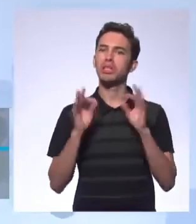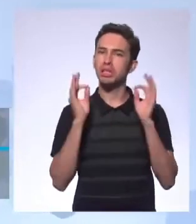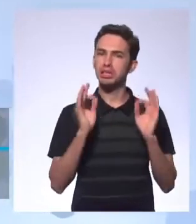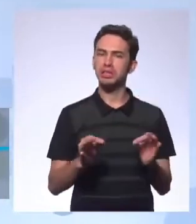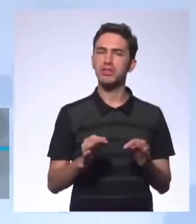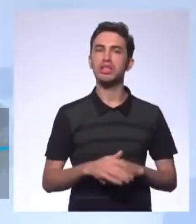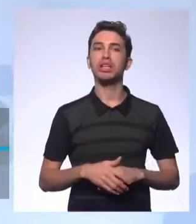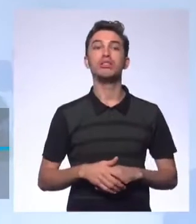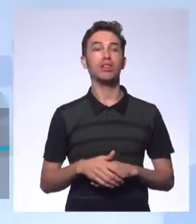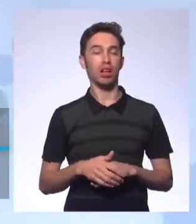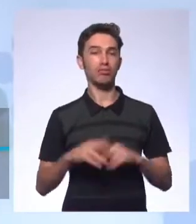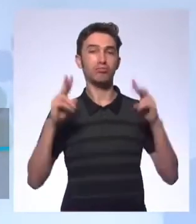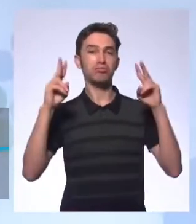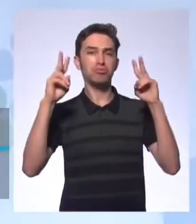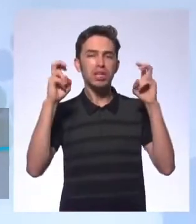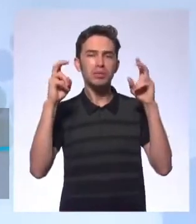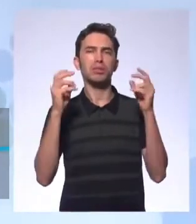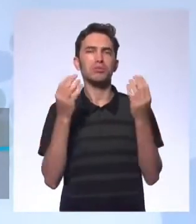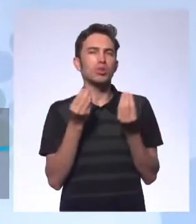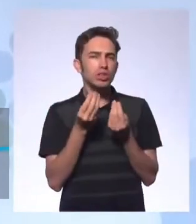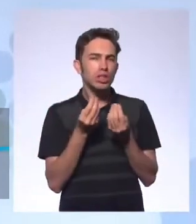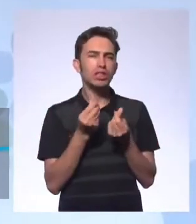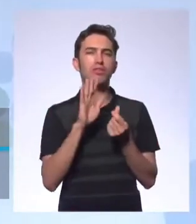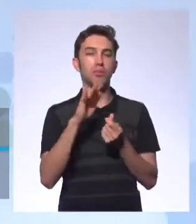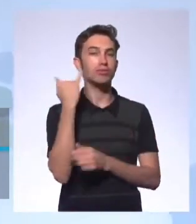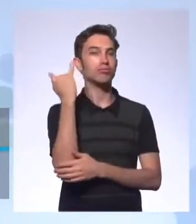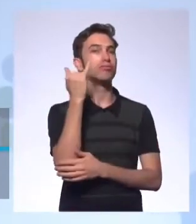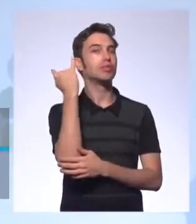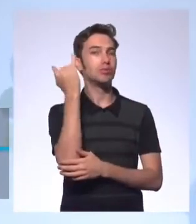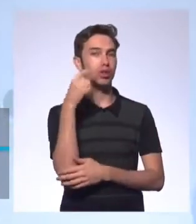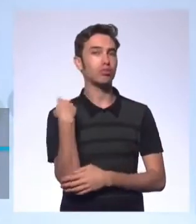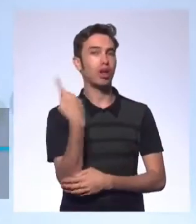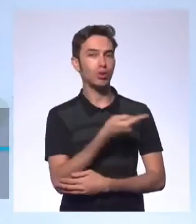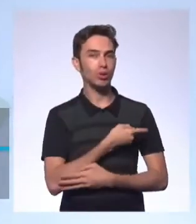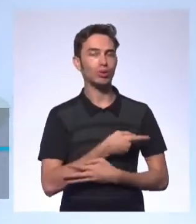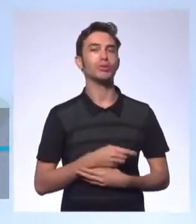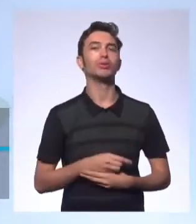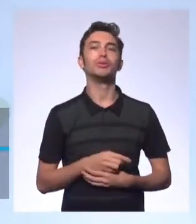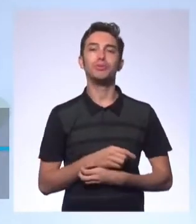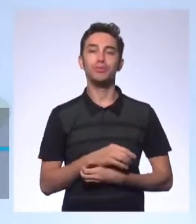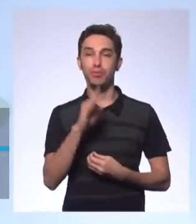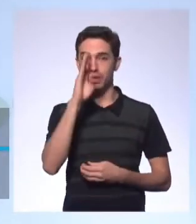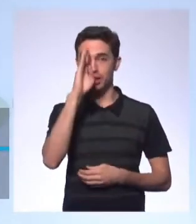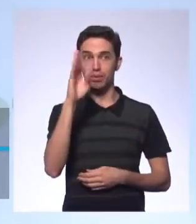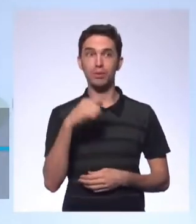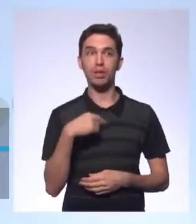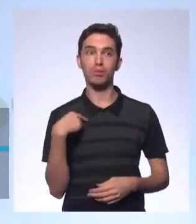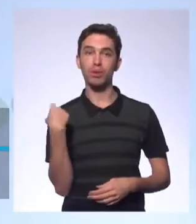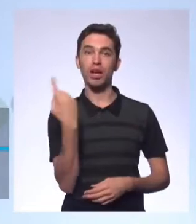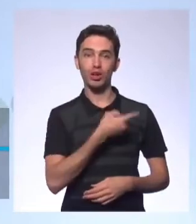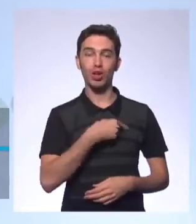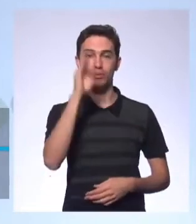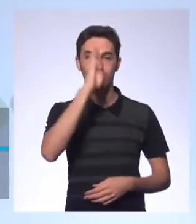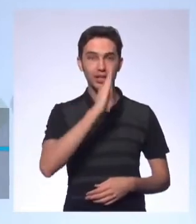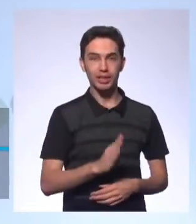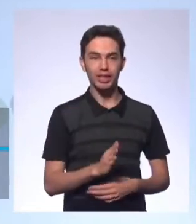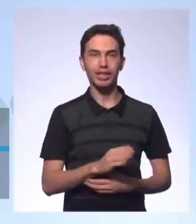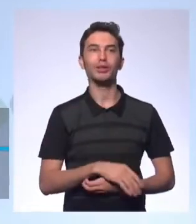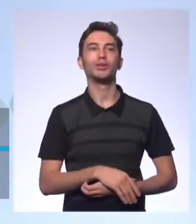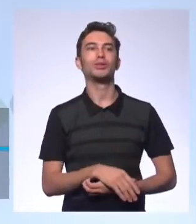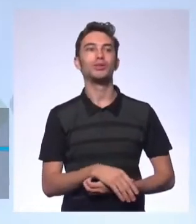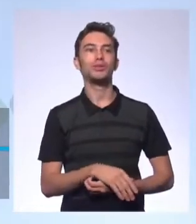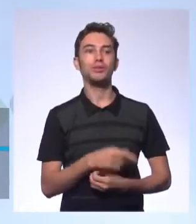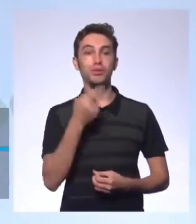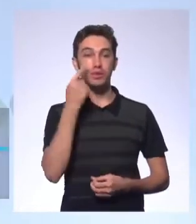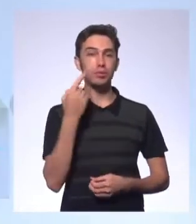é um tema muito sensível, mas importante para nós, ok? Principalmente para nós brasileiros.